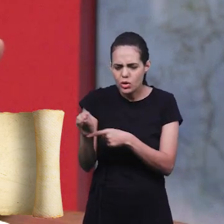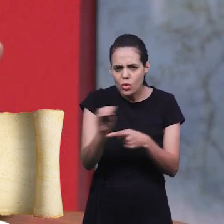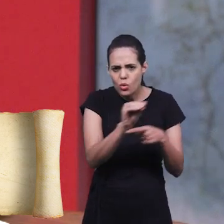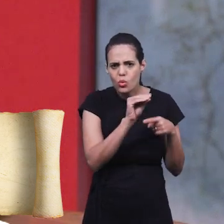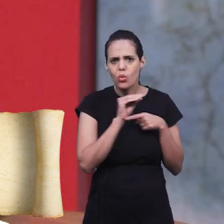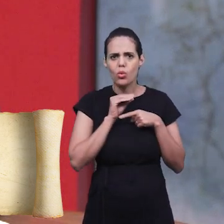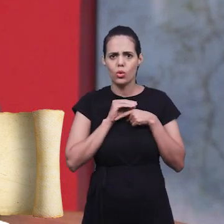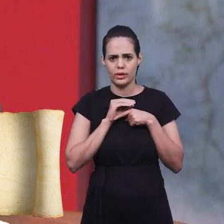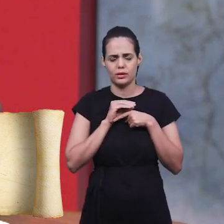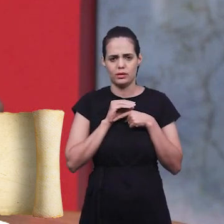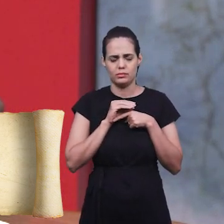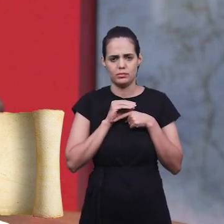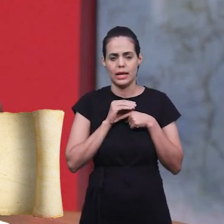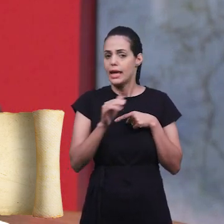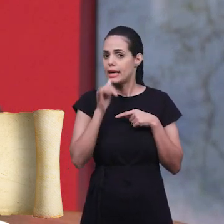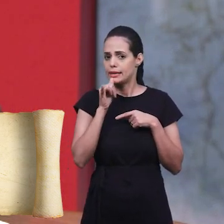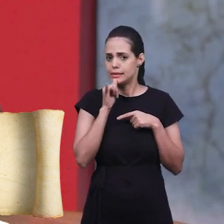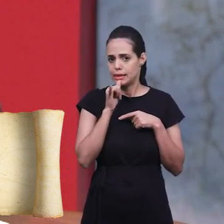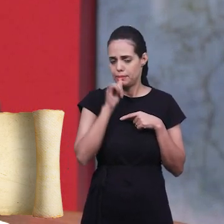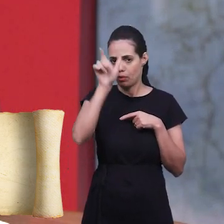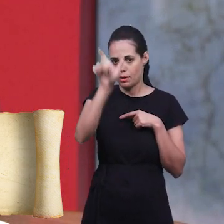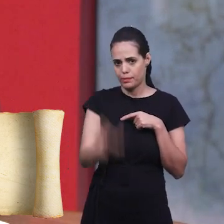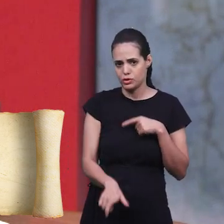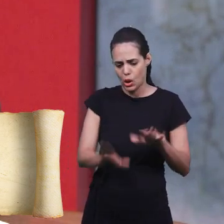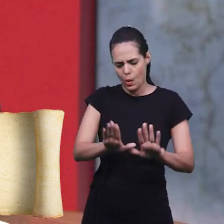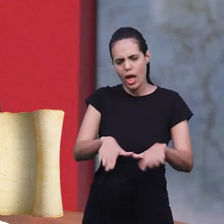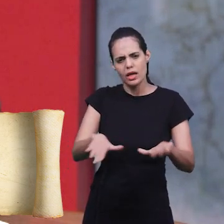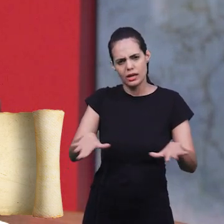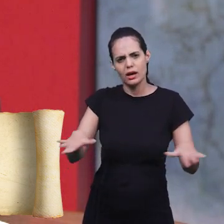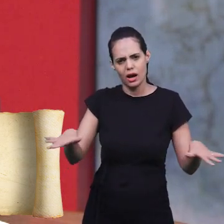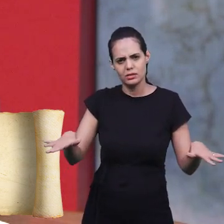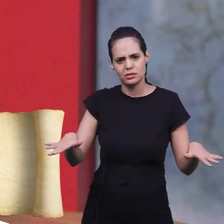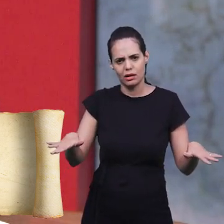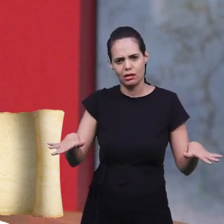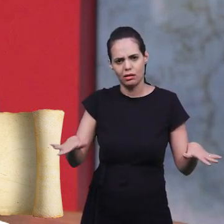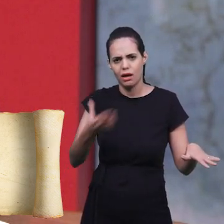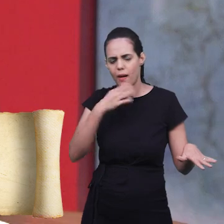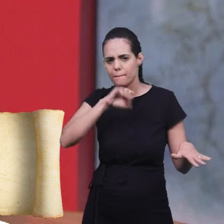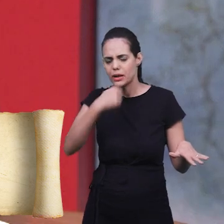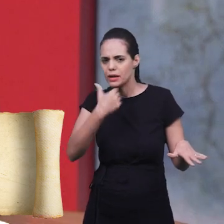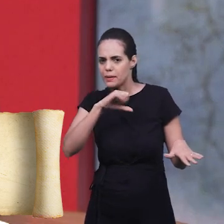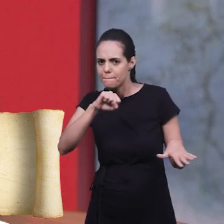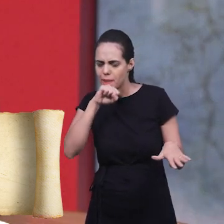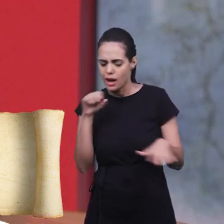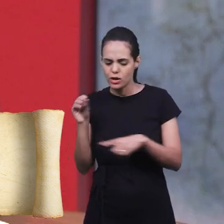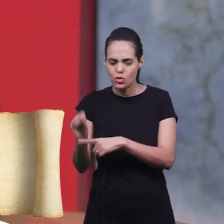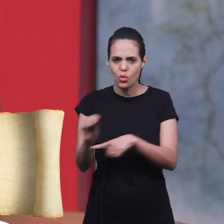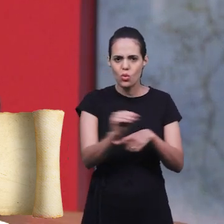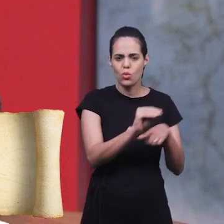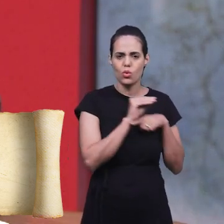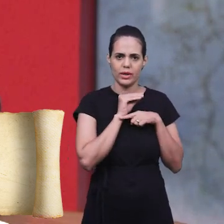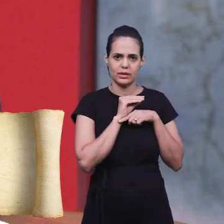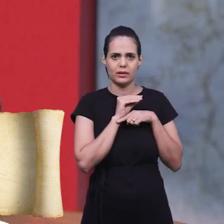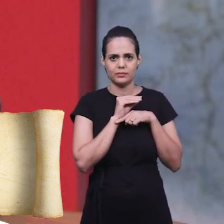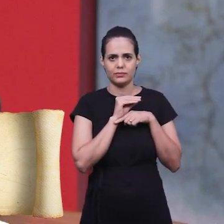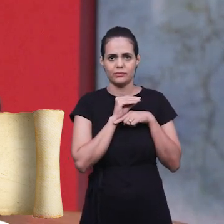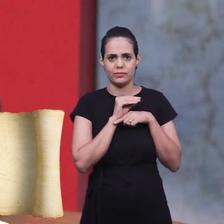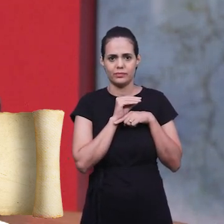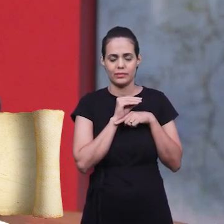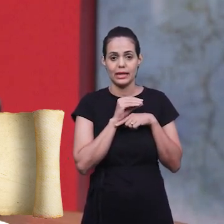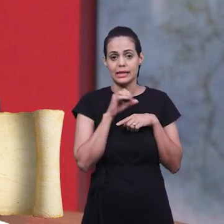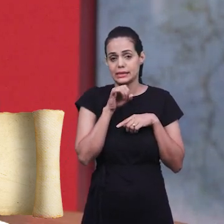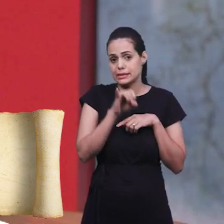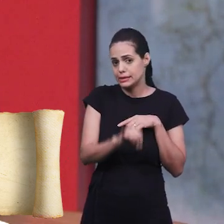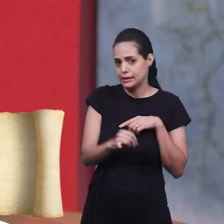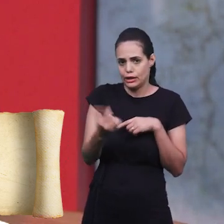empregado que cuida. Então, a pessoa, quando é criança, ela está debaixo dos cuidados dos pais. Se não tiver